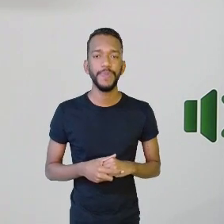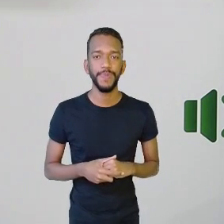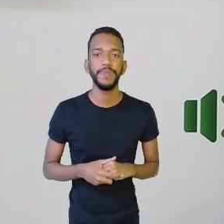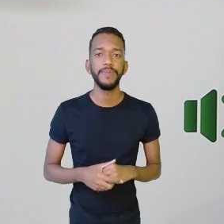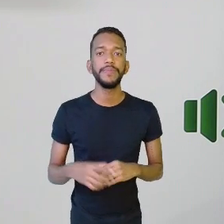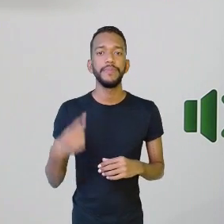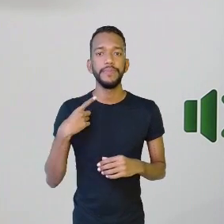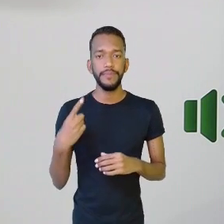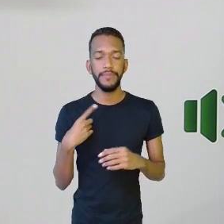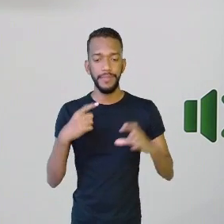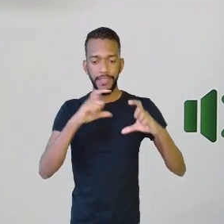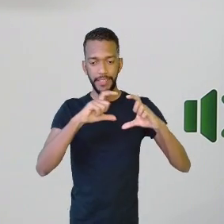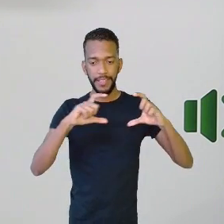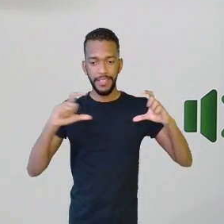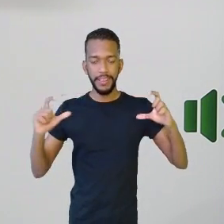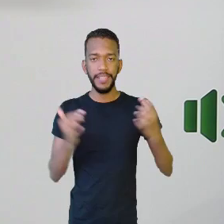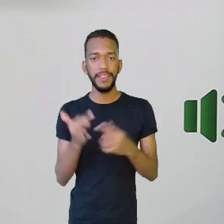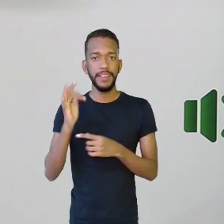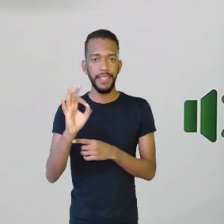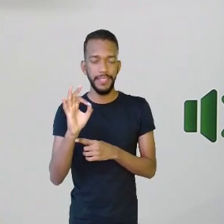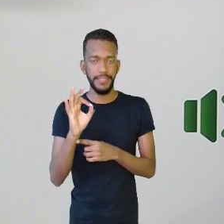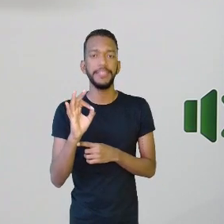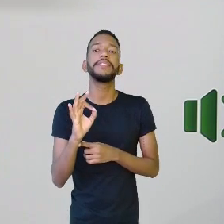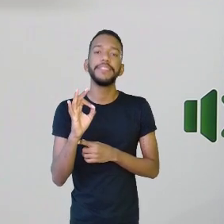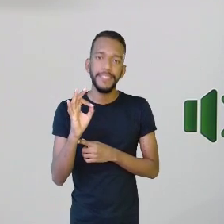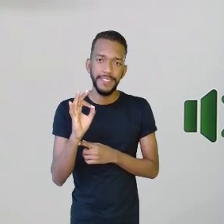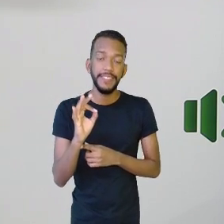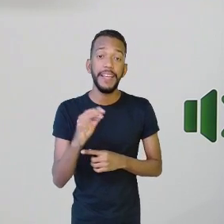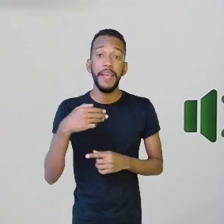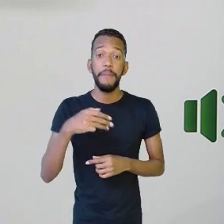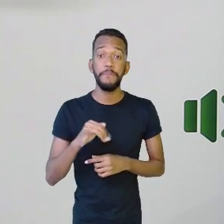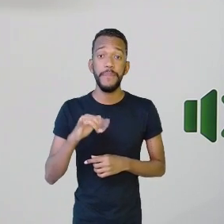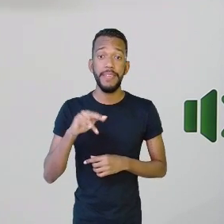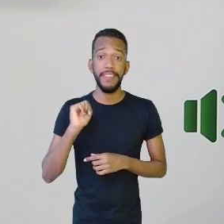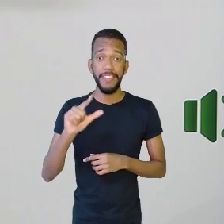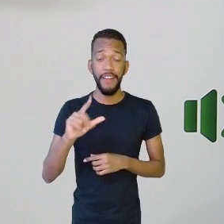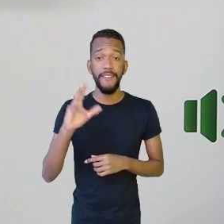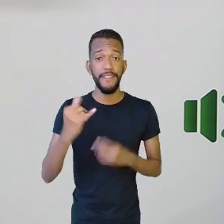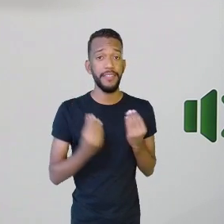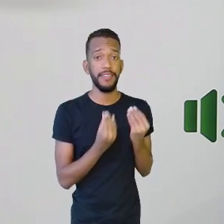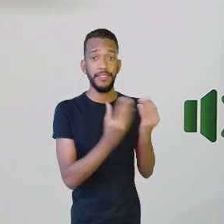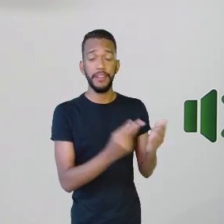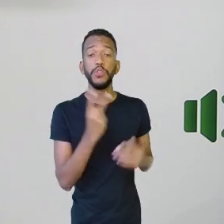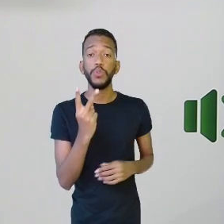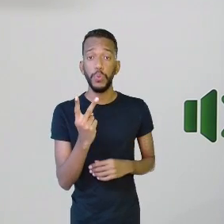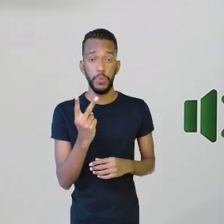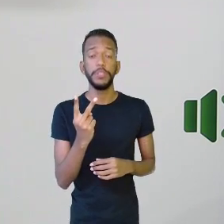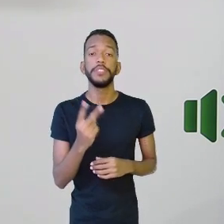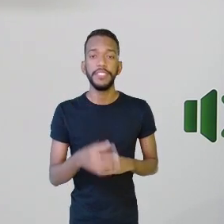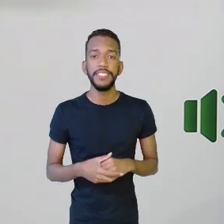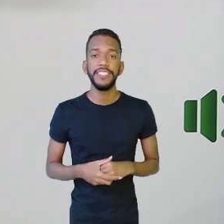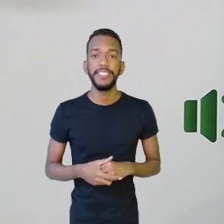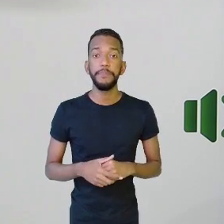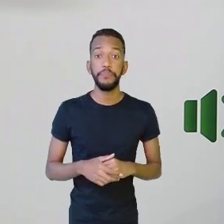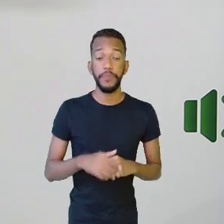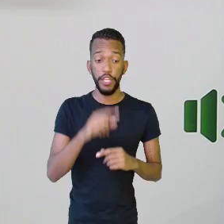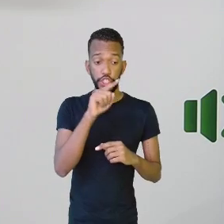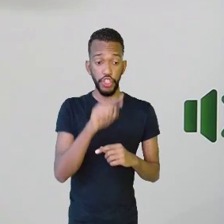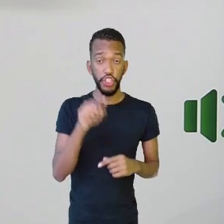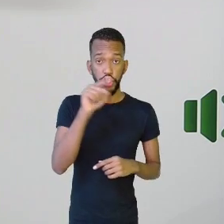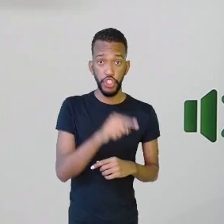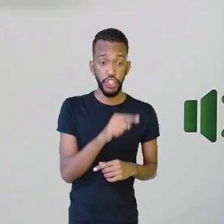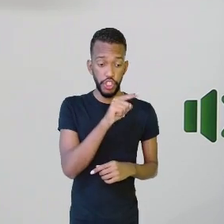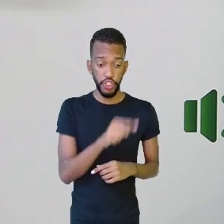está dividida em 10 partes iguais e Miguel vai dar 2 partes. O X vermelho